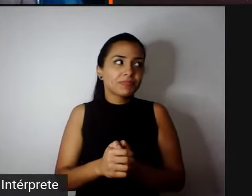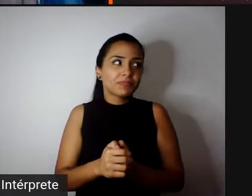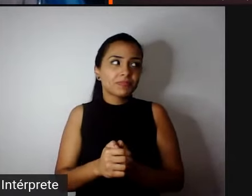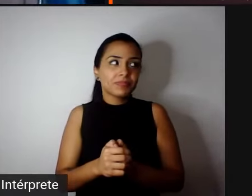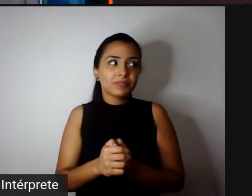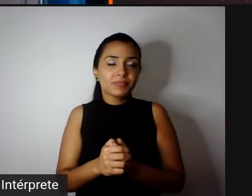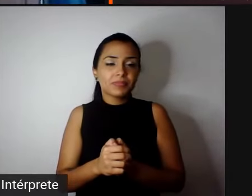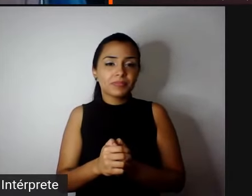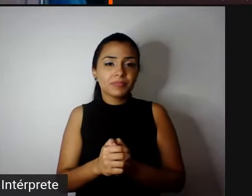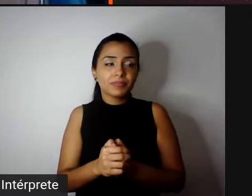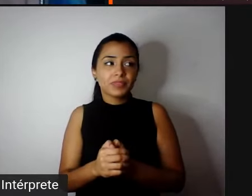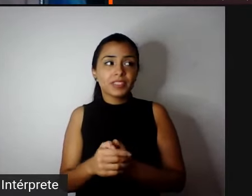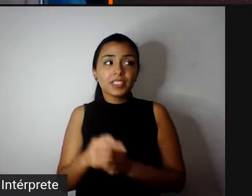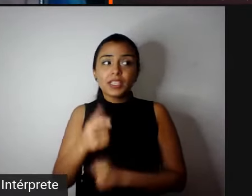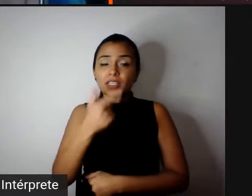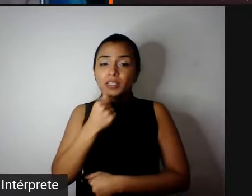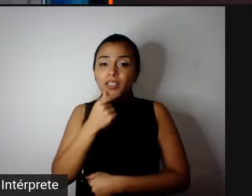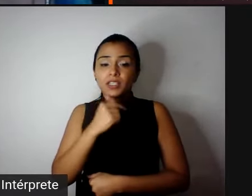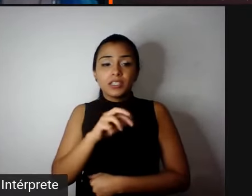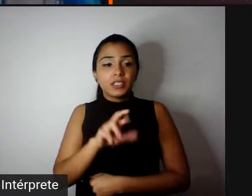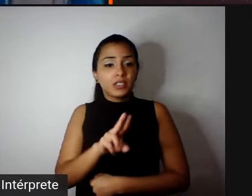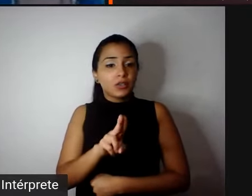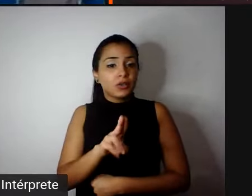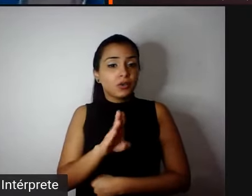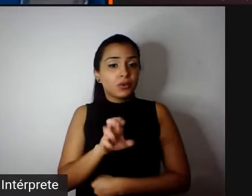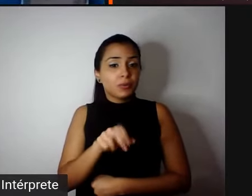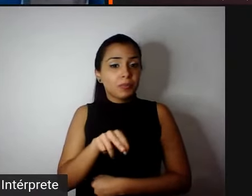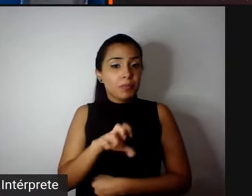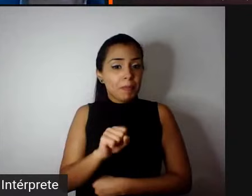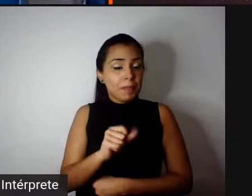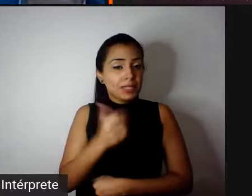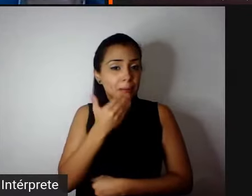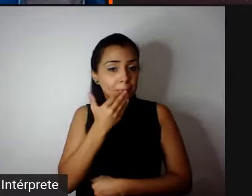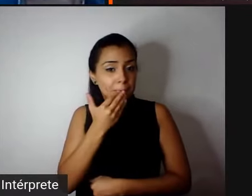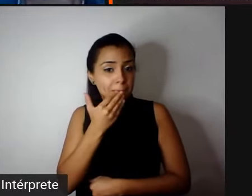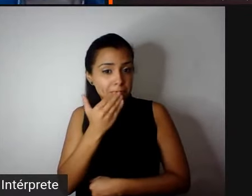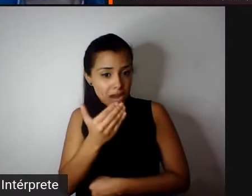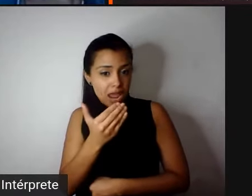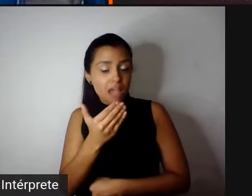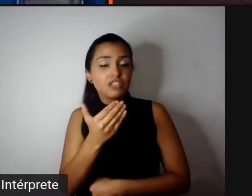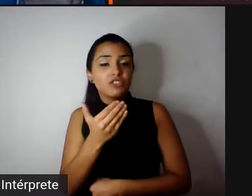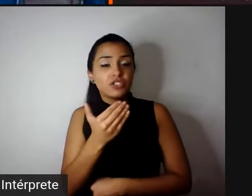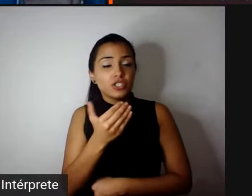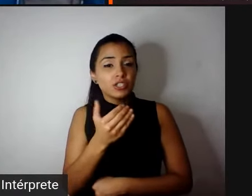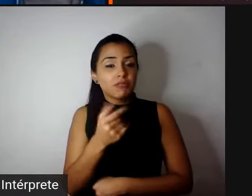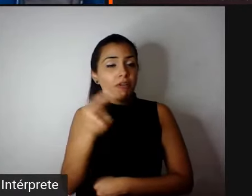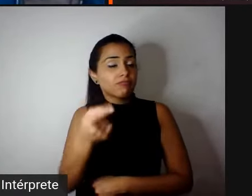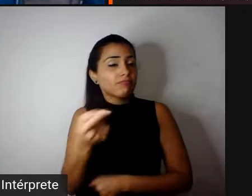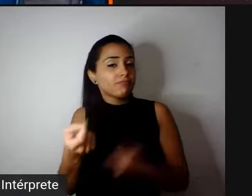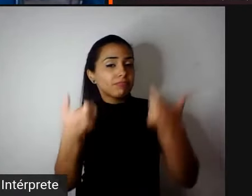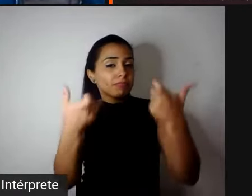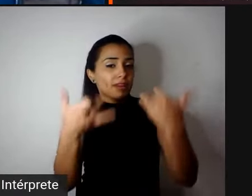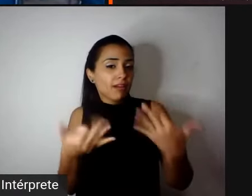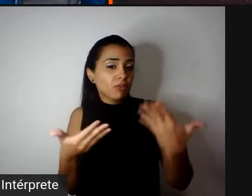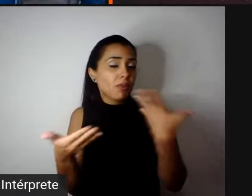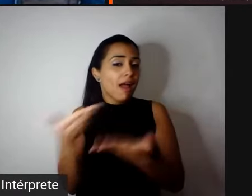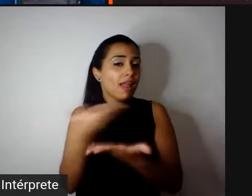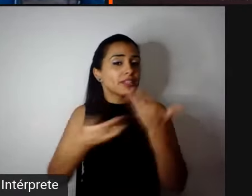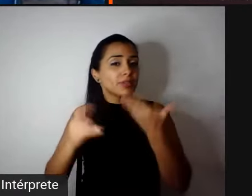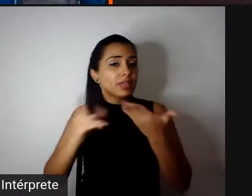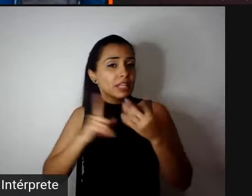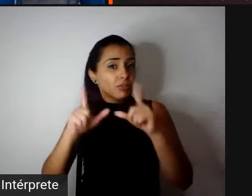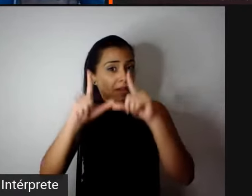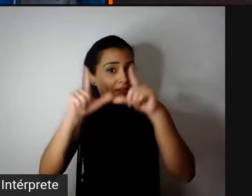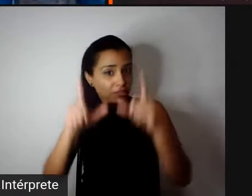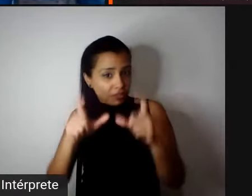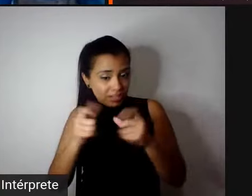Do Rubens Fernandes. Ele pede para você falar um pouco sobre a sua relação entre fotografia e artes gráficas, uma paixão que você tem